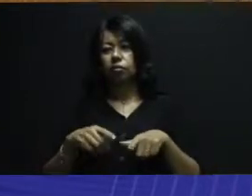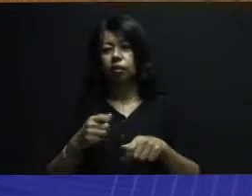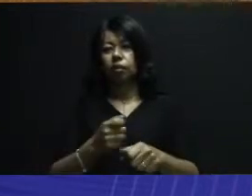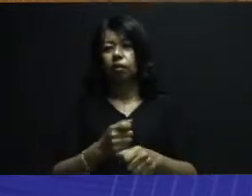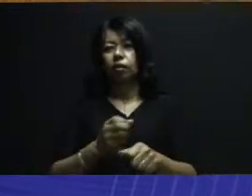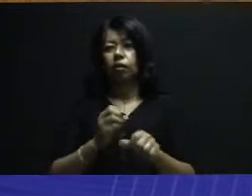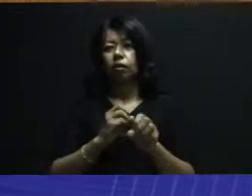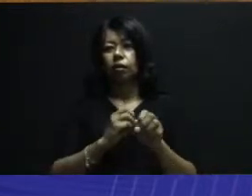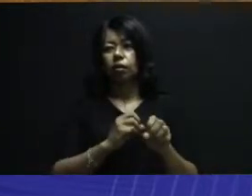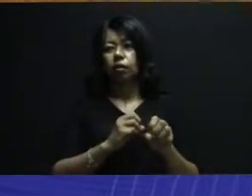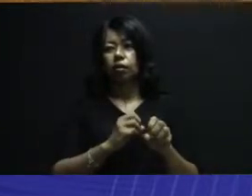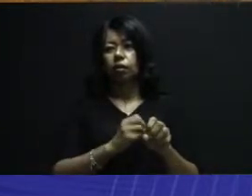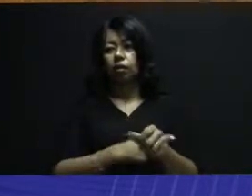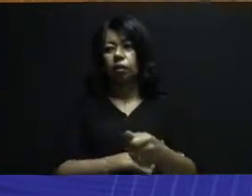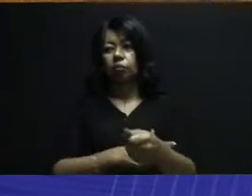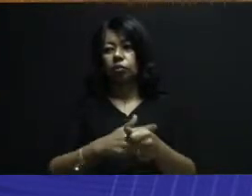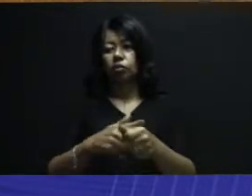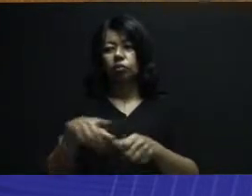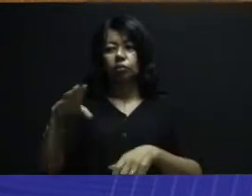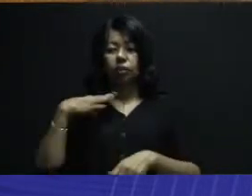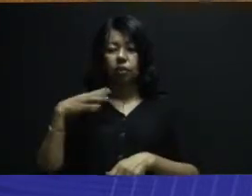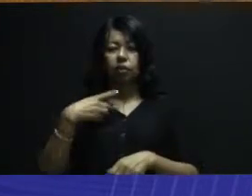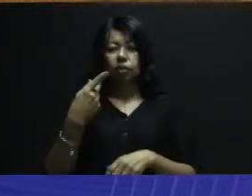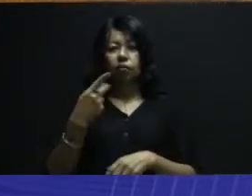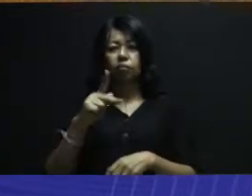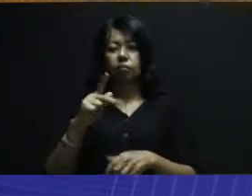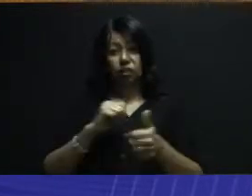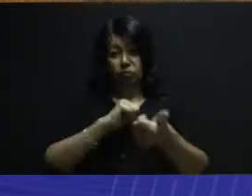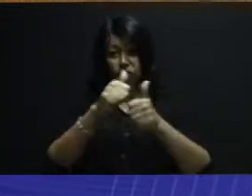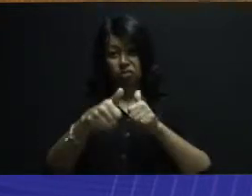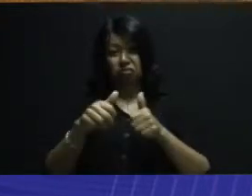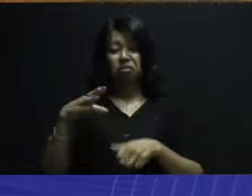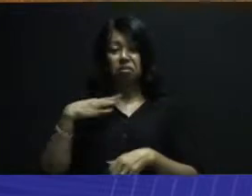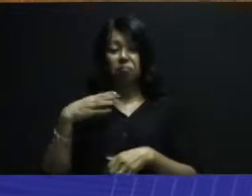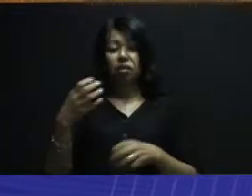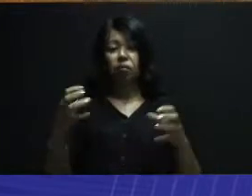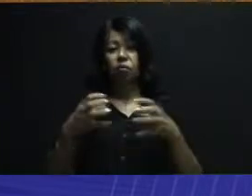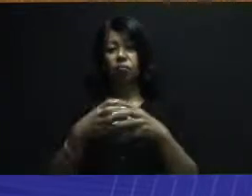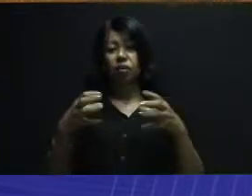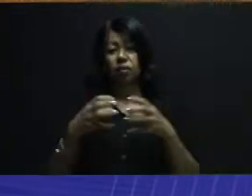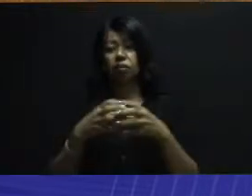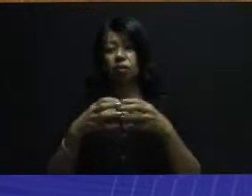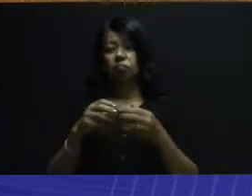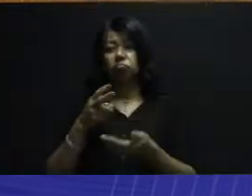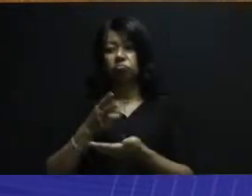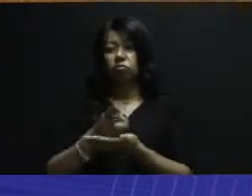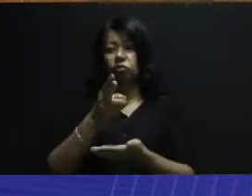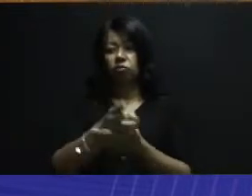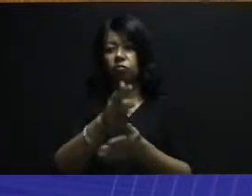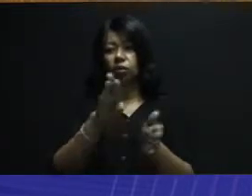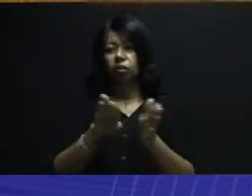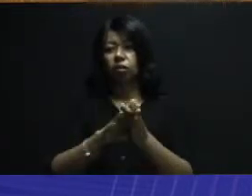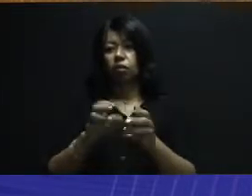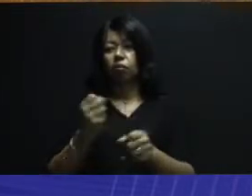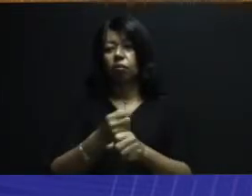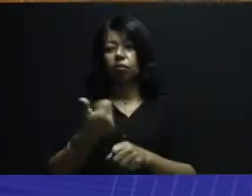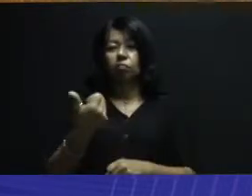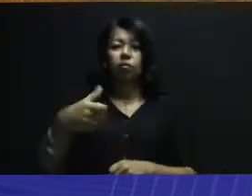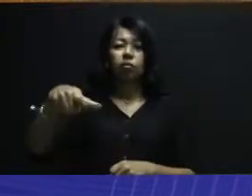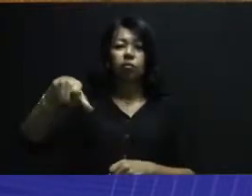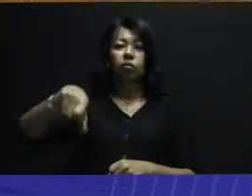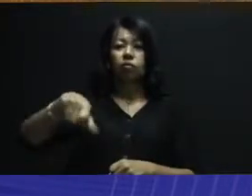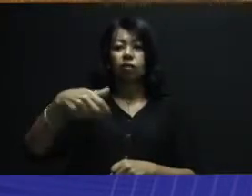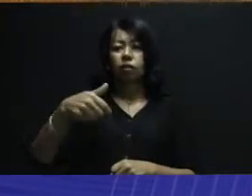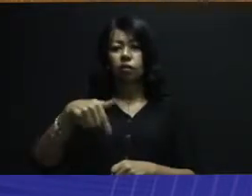cidade, através da Comissão Municipal de Esportes, onde permaneceu até